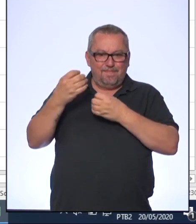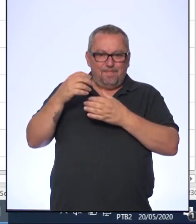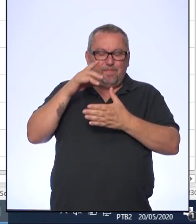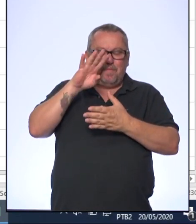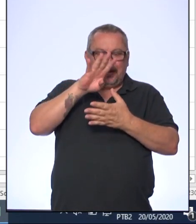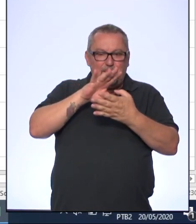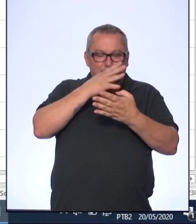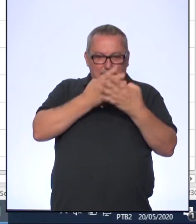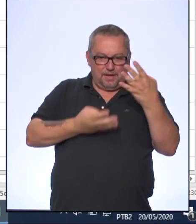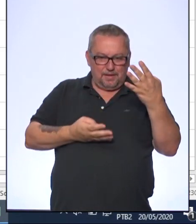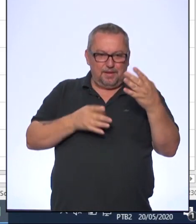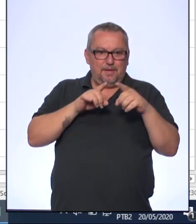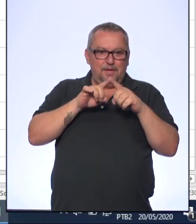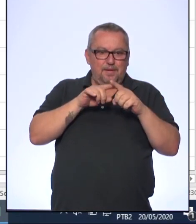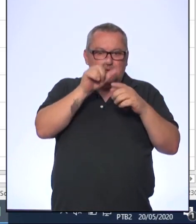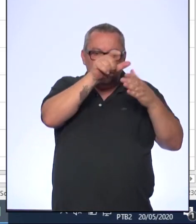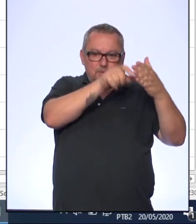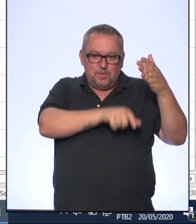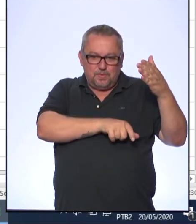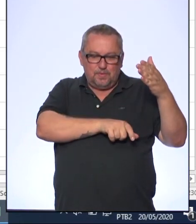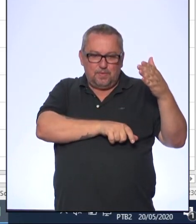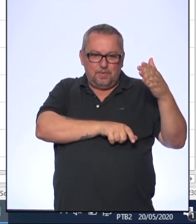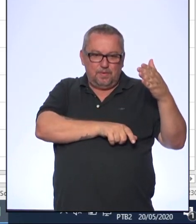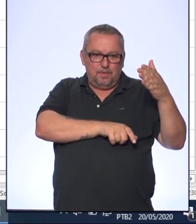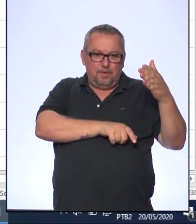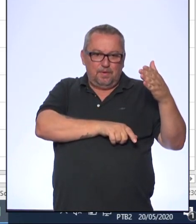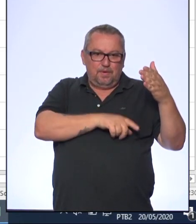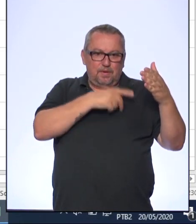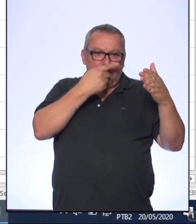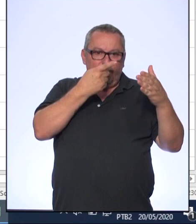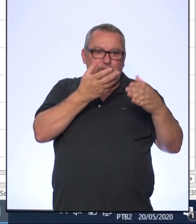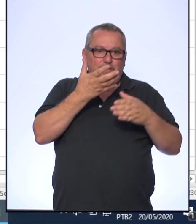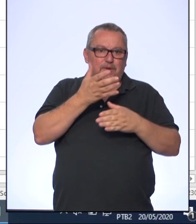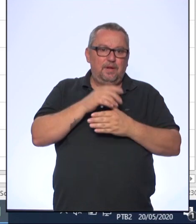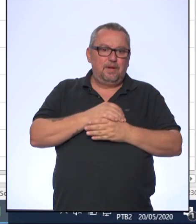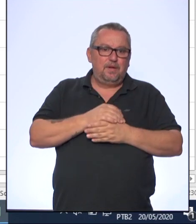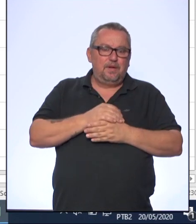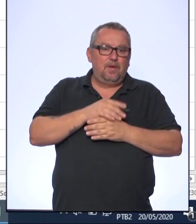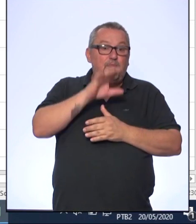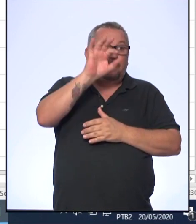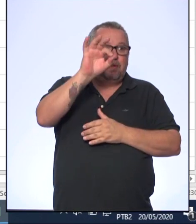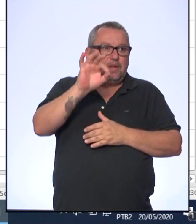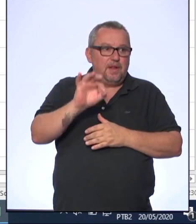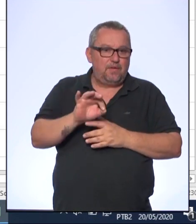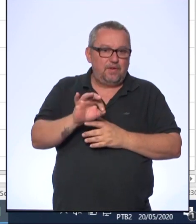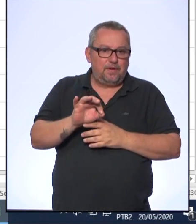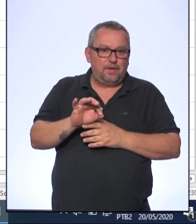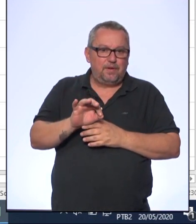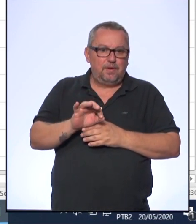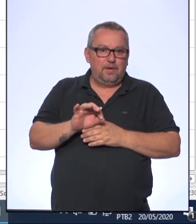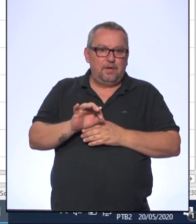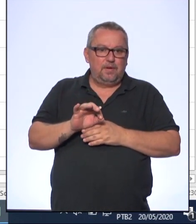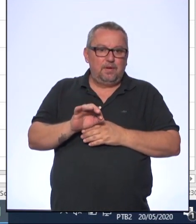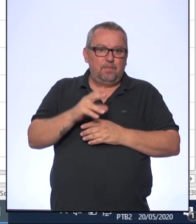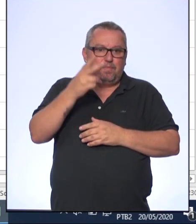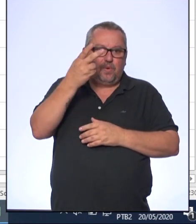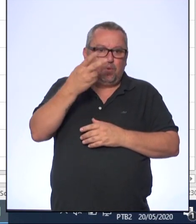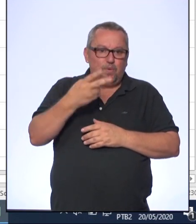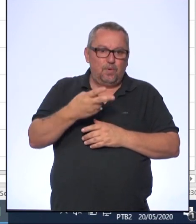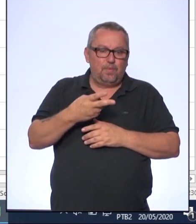tabela, né? Essa tabela eu ponho da forma que eu quiser. O que a gente estava fazendo? Porcentagem. Procura aqui,